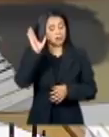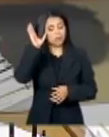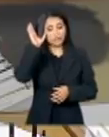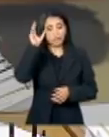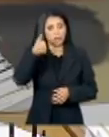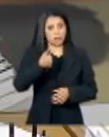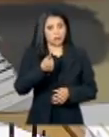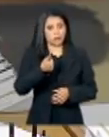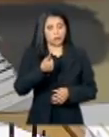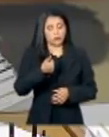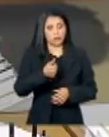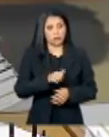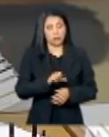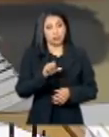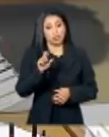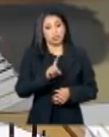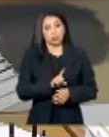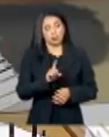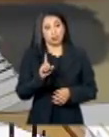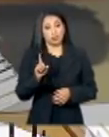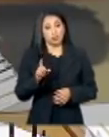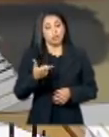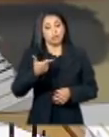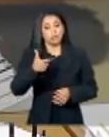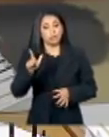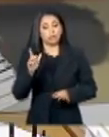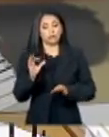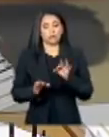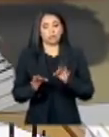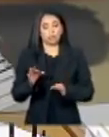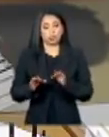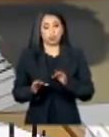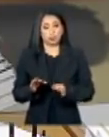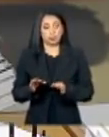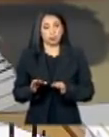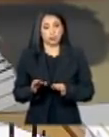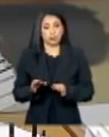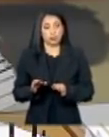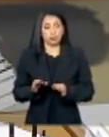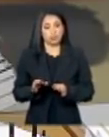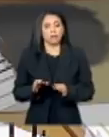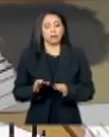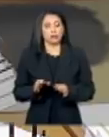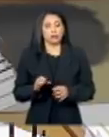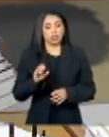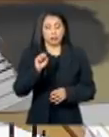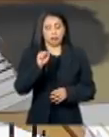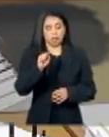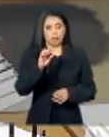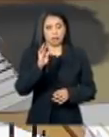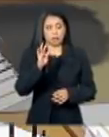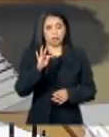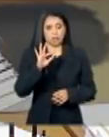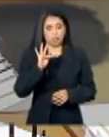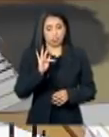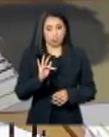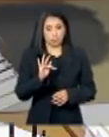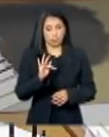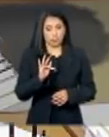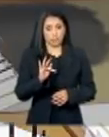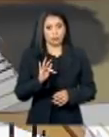instância de origem pelo superior tribunal de justiça a higidez da anistia